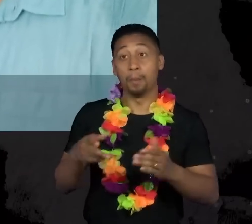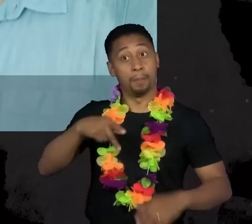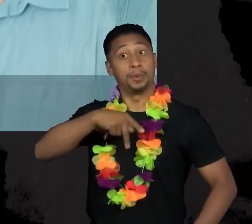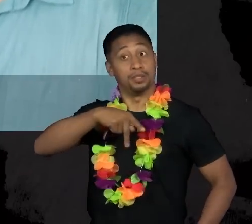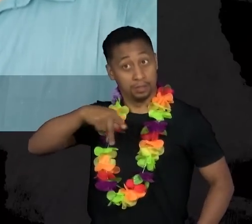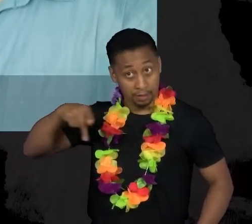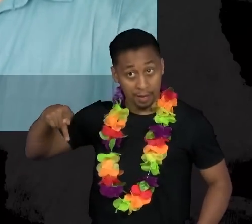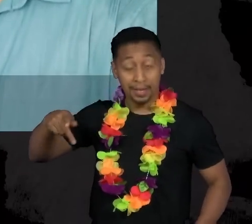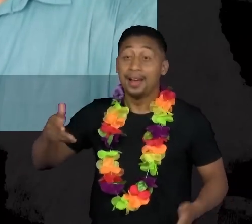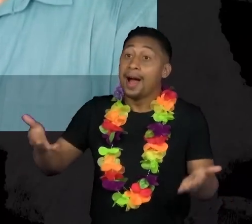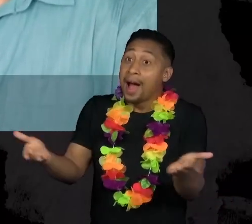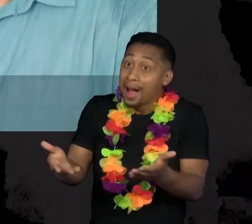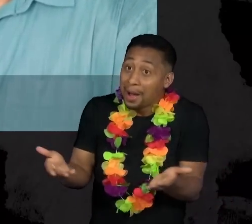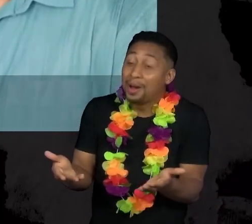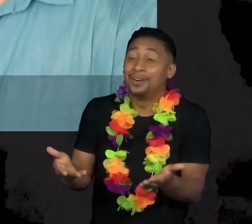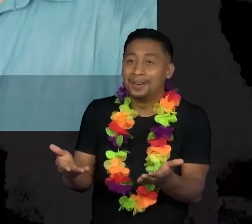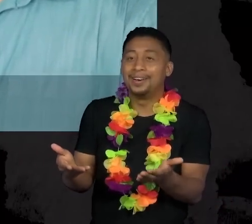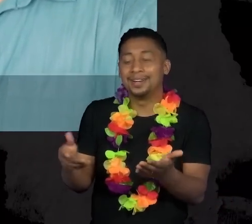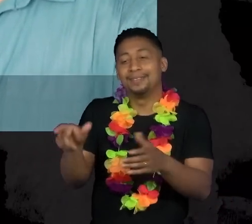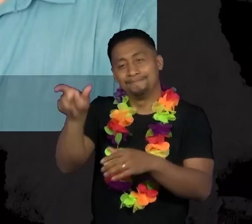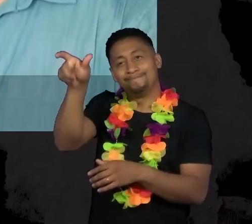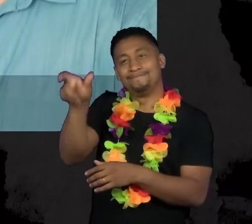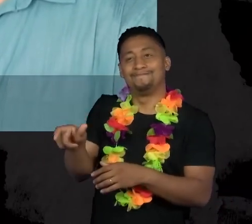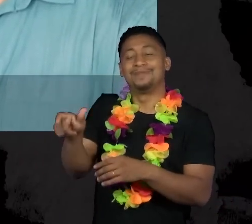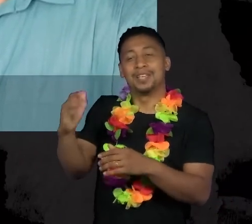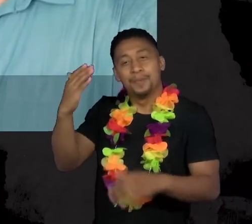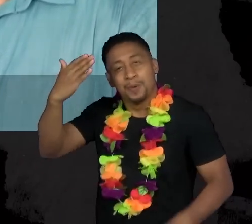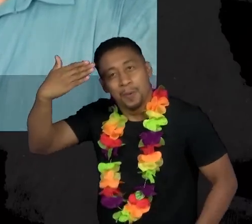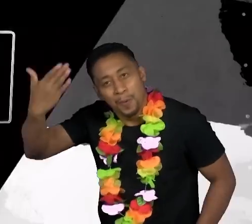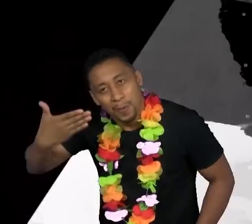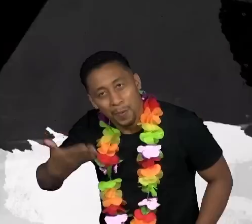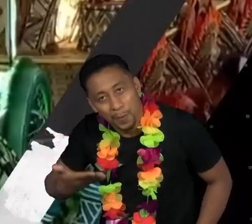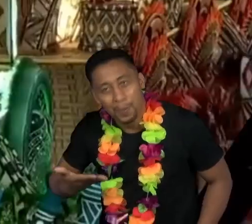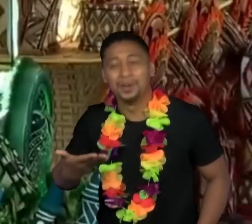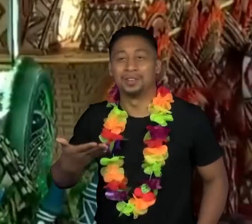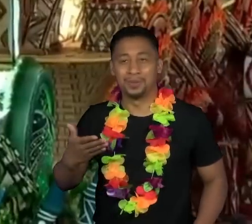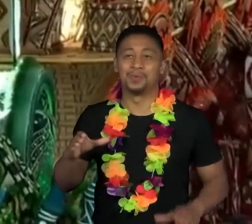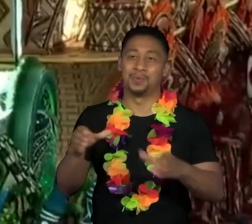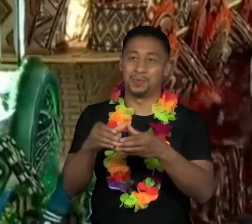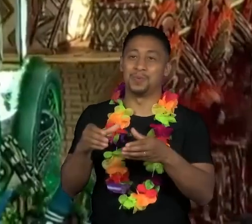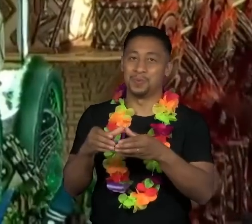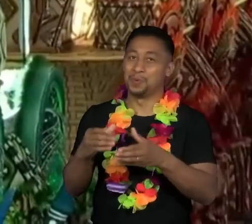e atualmente ele é o presidente de honra da Escola de Samba Unidos do Peruche.